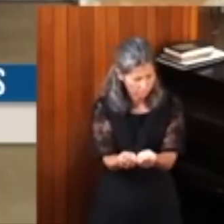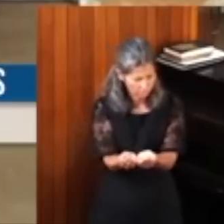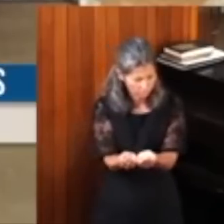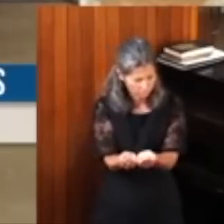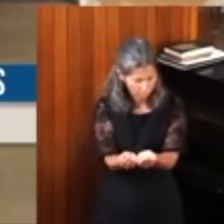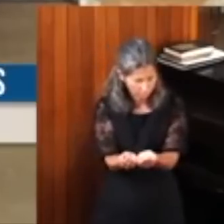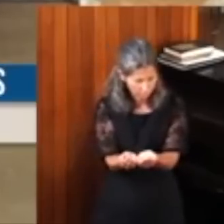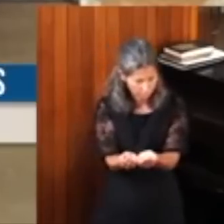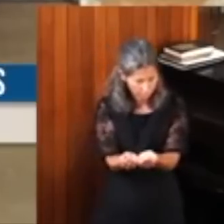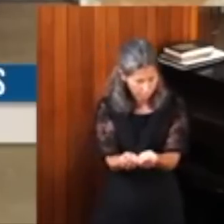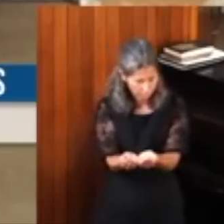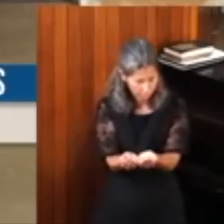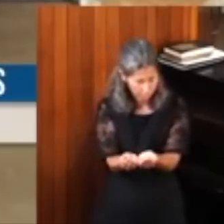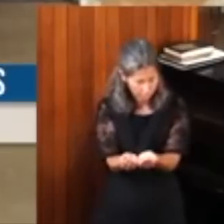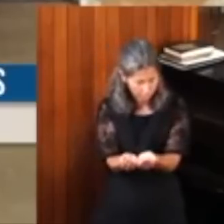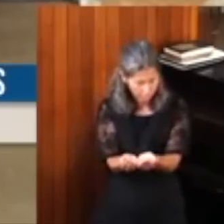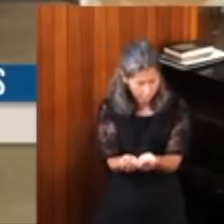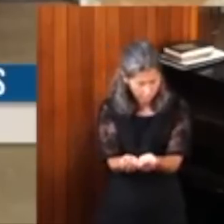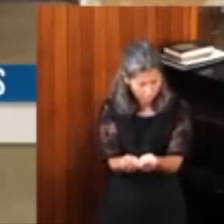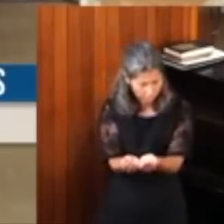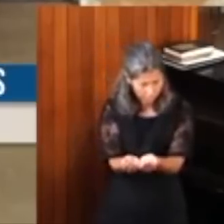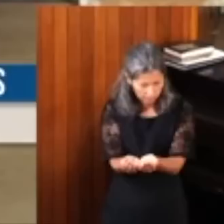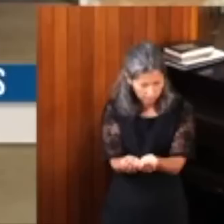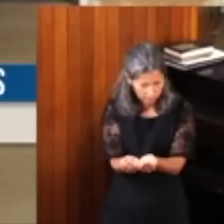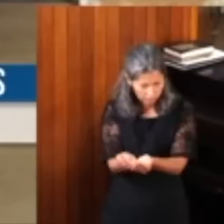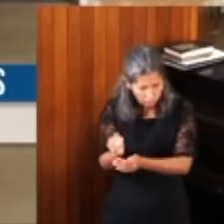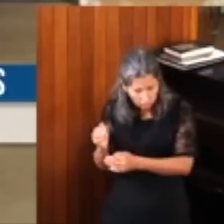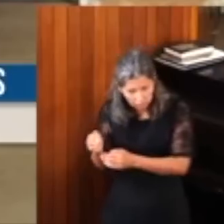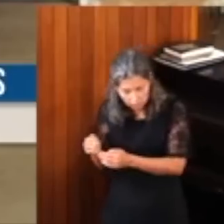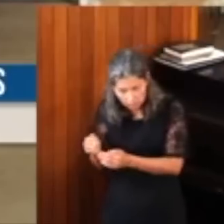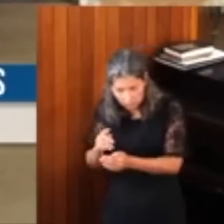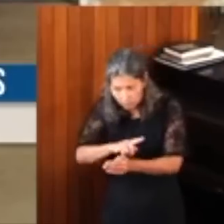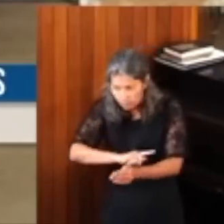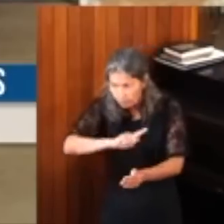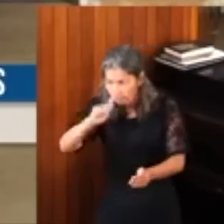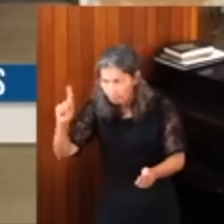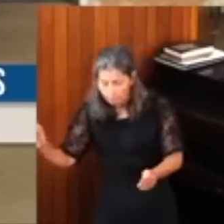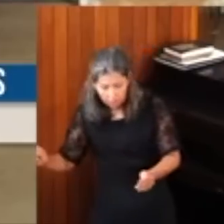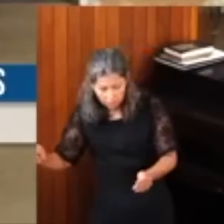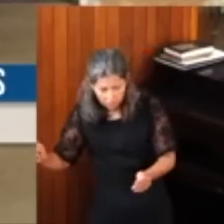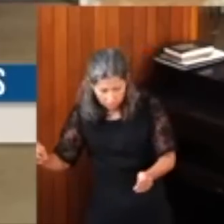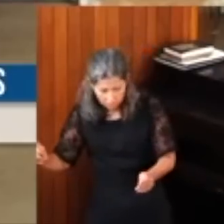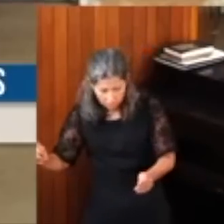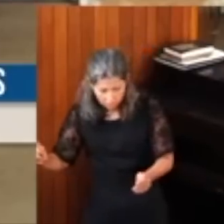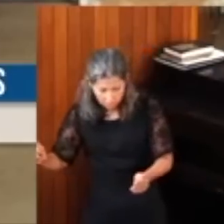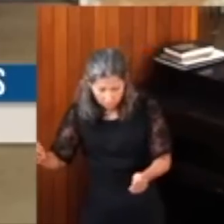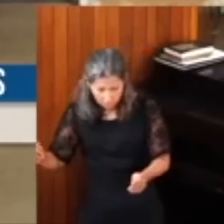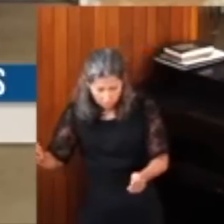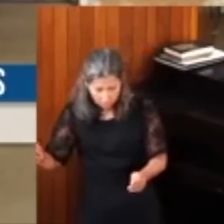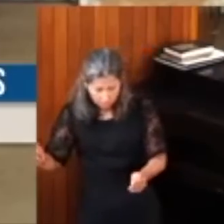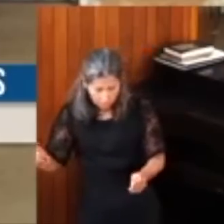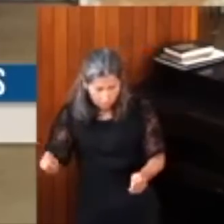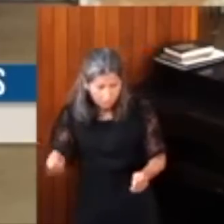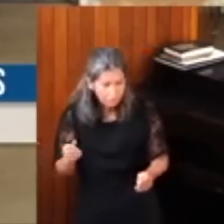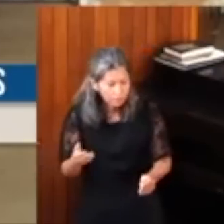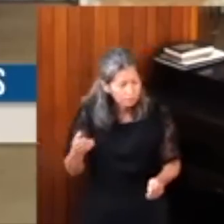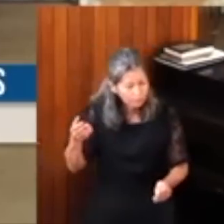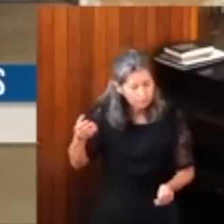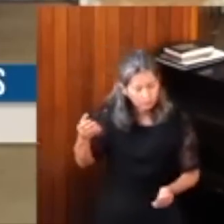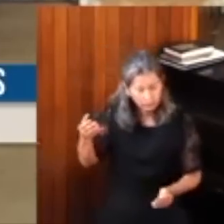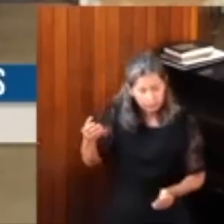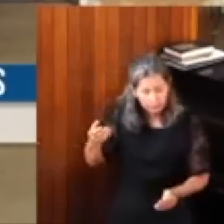texto está cronologicamente localizado em que momento? Tempo do fim. Então, quando começa o tempo do